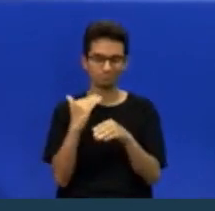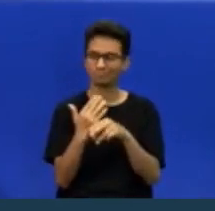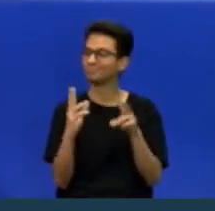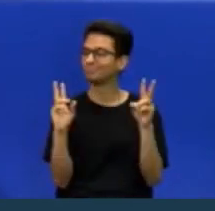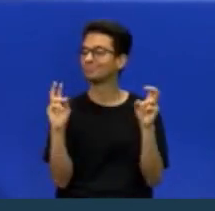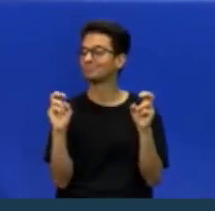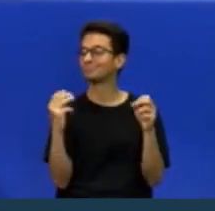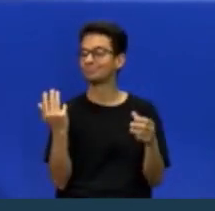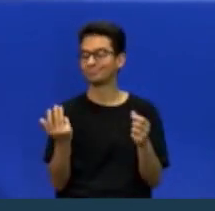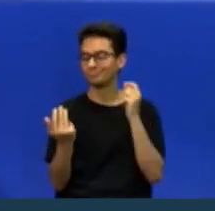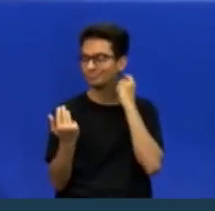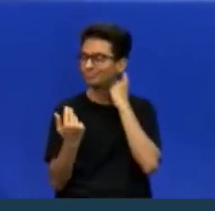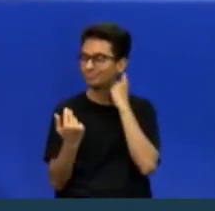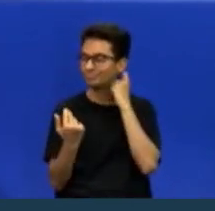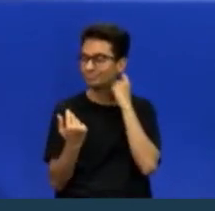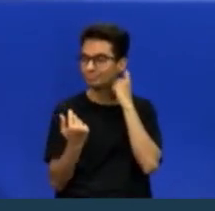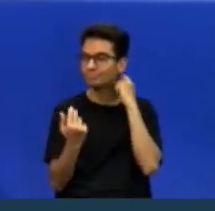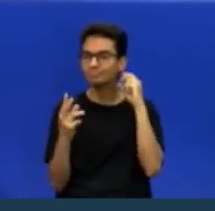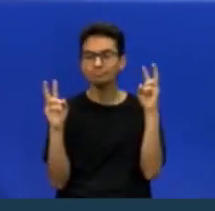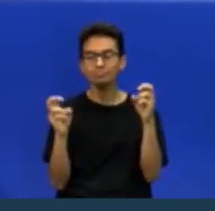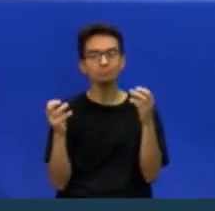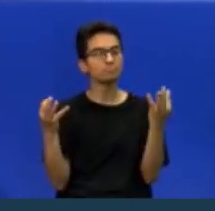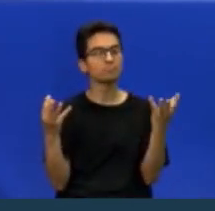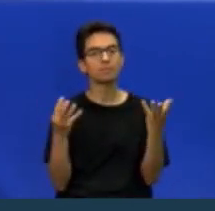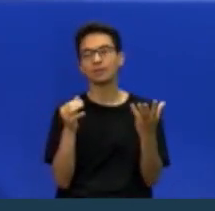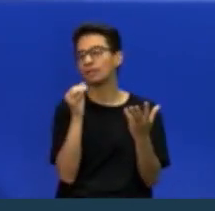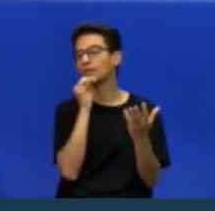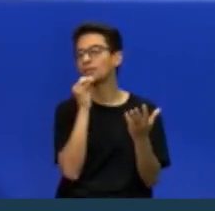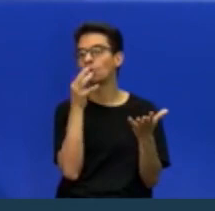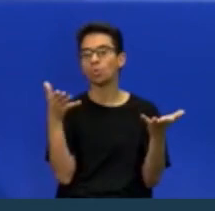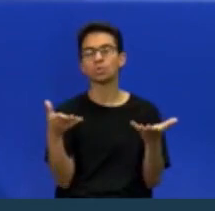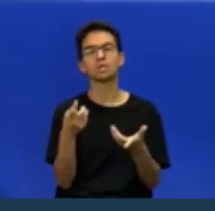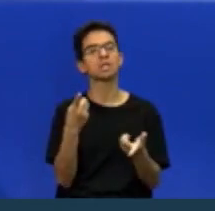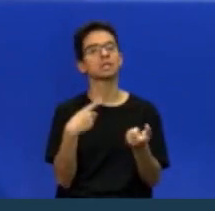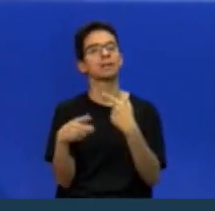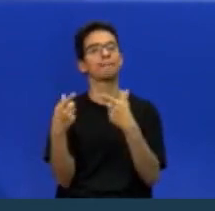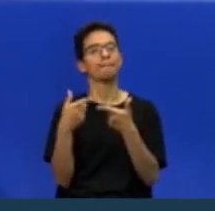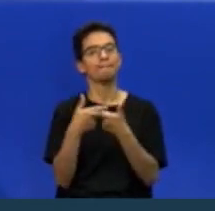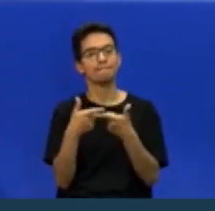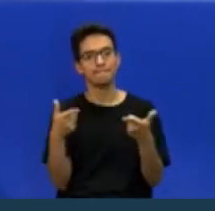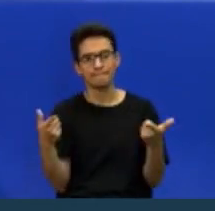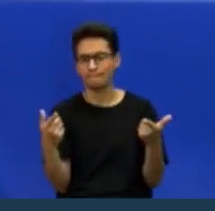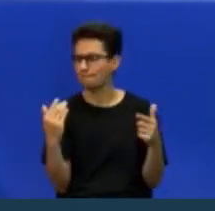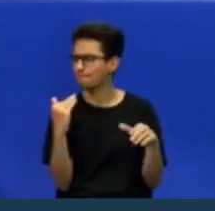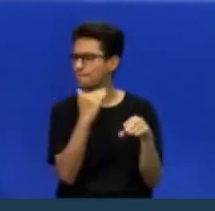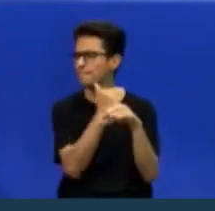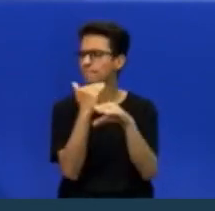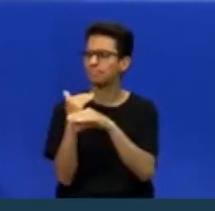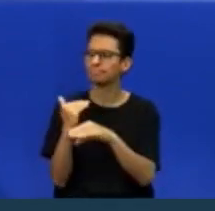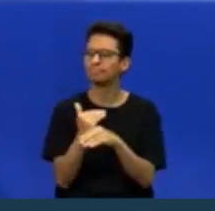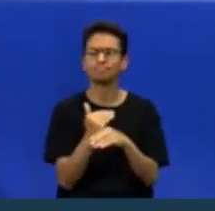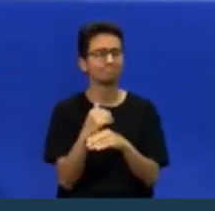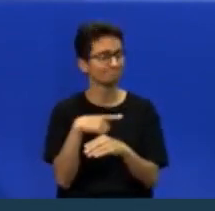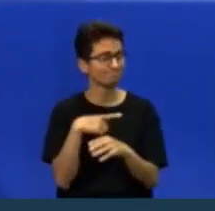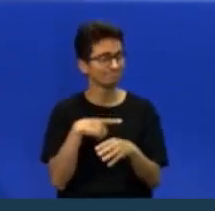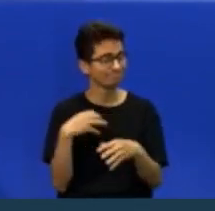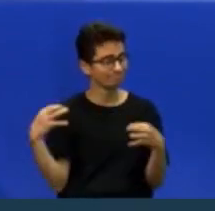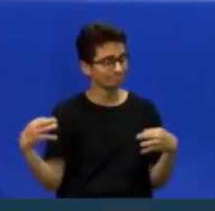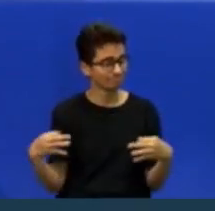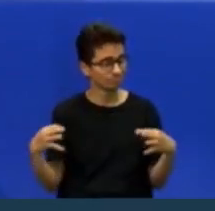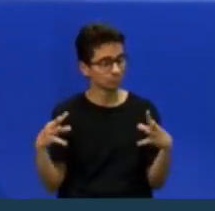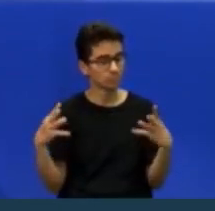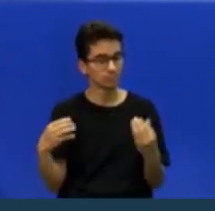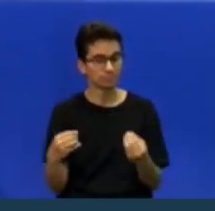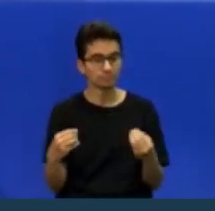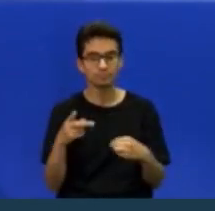O conceito ele é considerado talvez o mais atual, o mais amplo, o mais igualitário, o mais digno de todos.